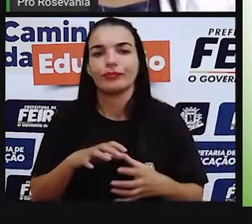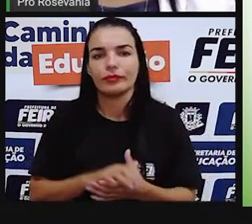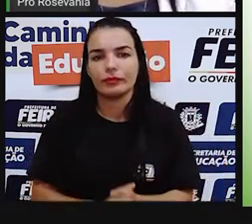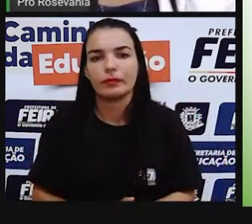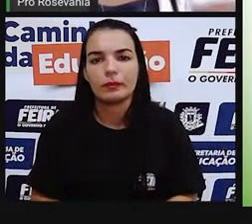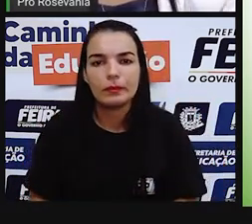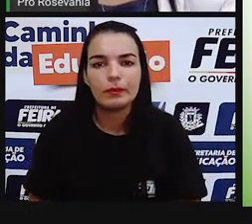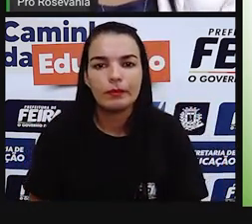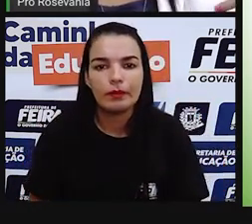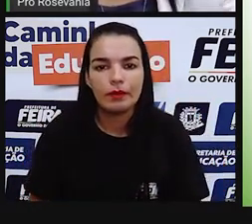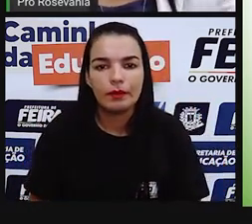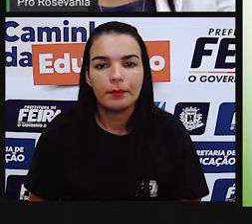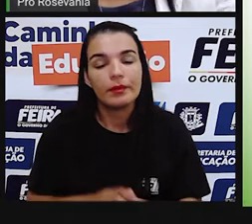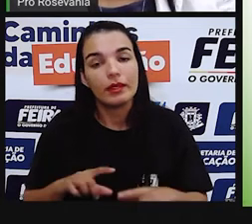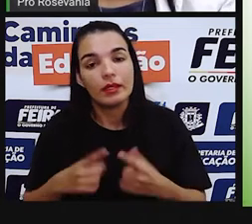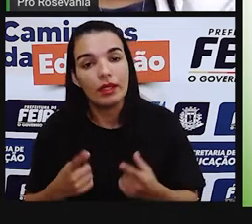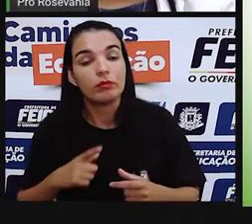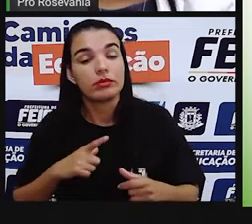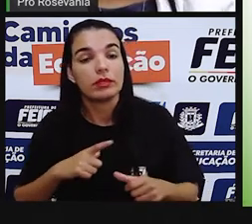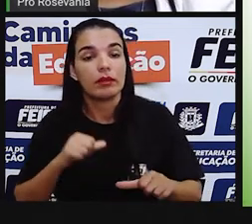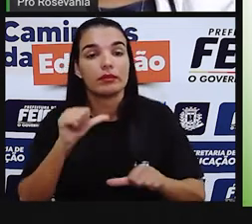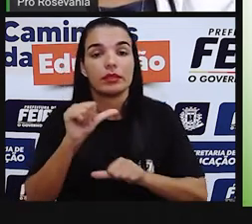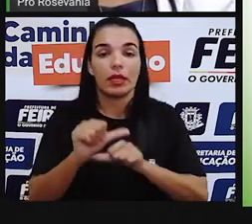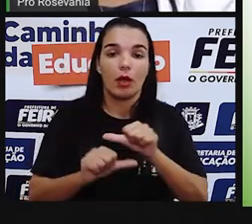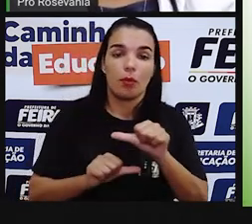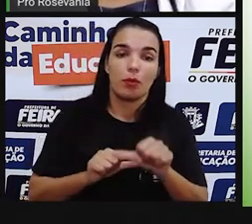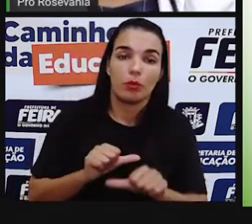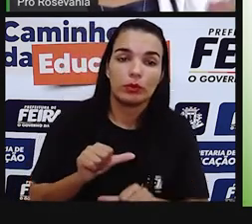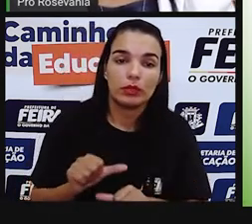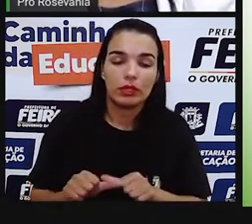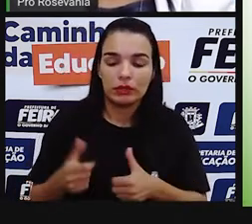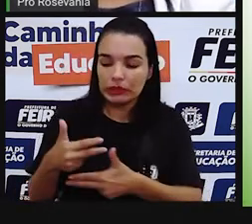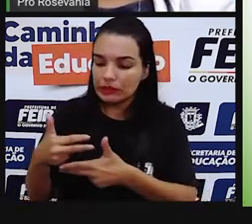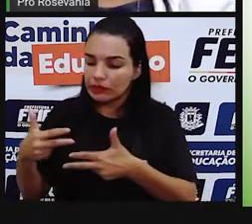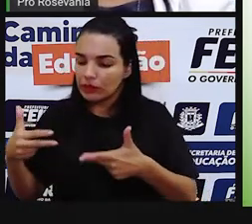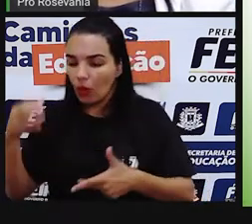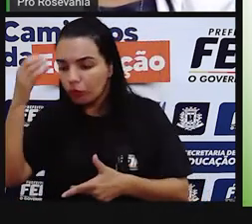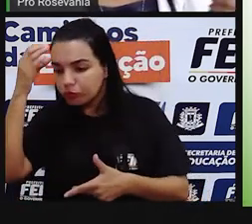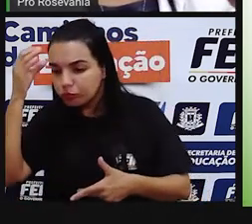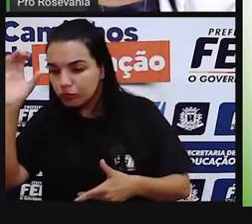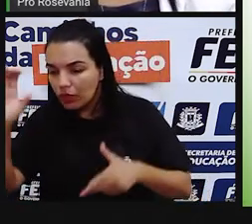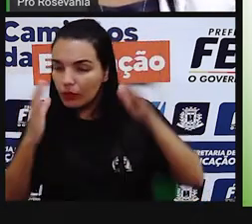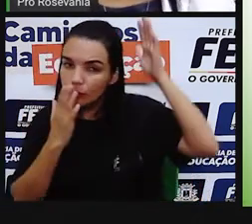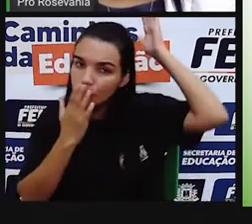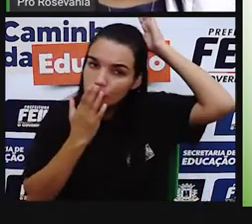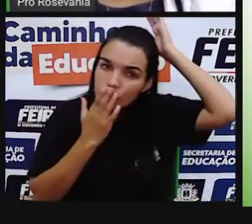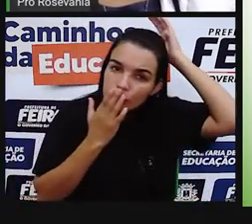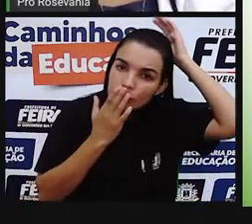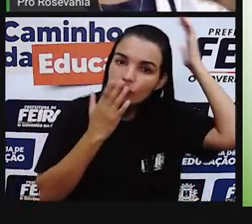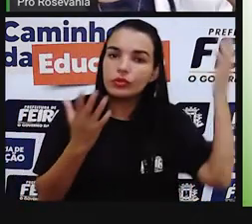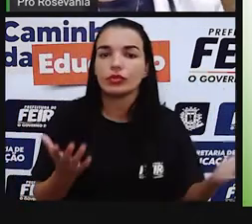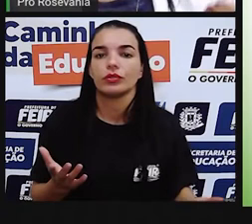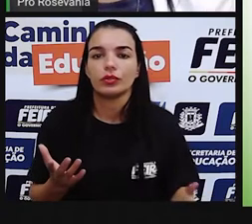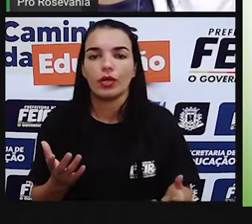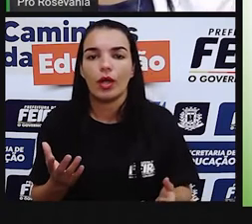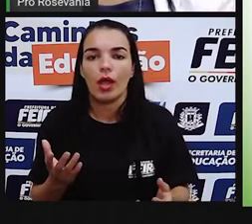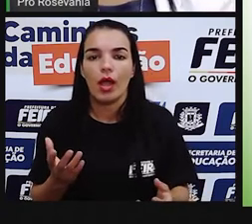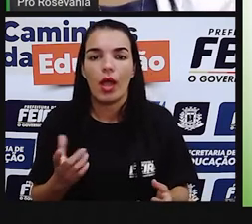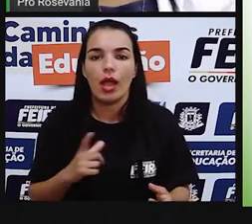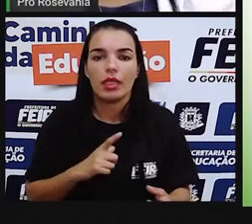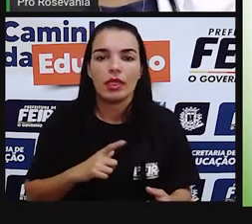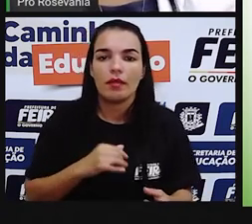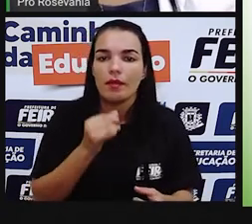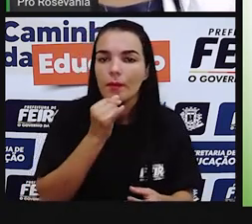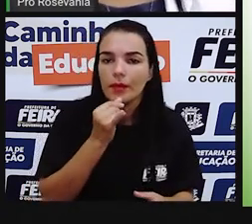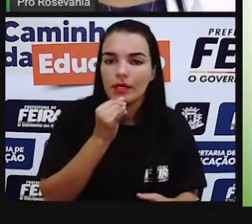essa interferência houve mudança, né, nos hábitos culturais deles, a exemplo, né, da religião que vem mudando, a exemplo,